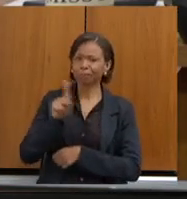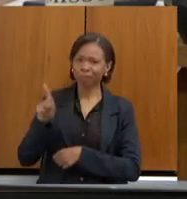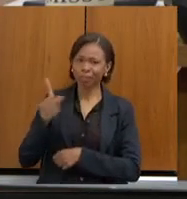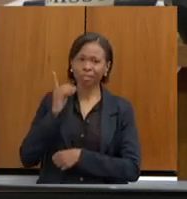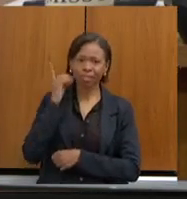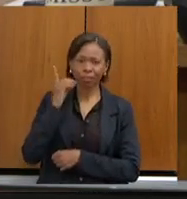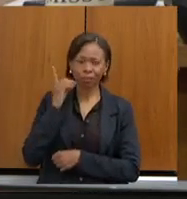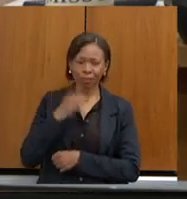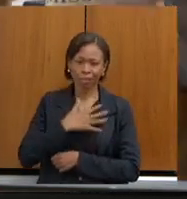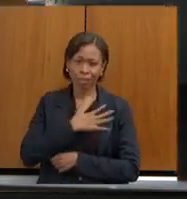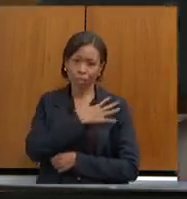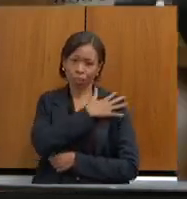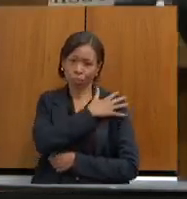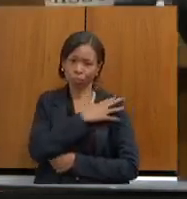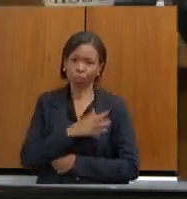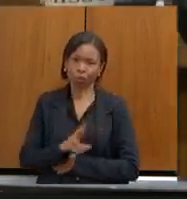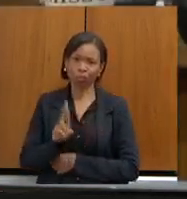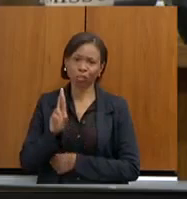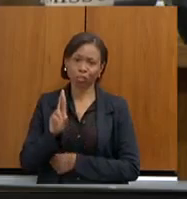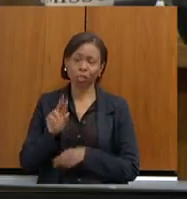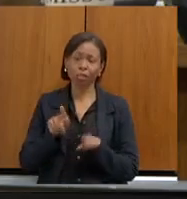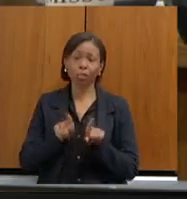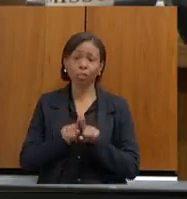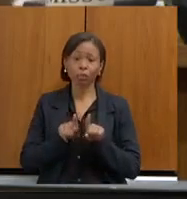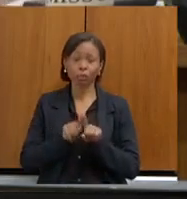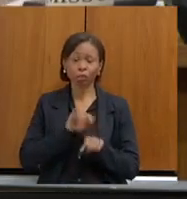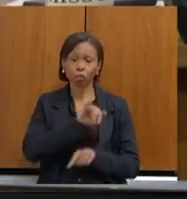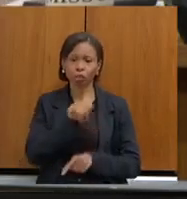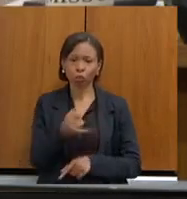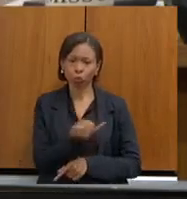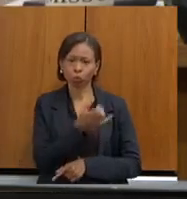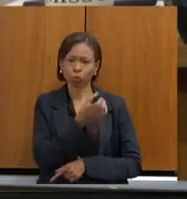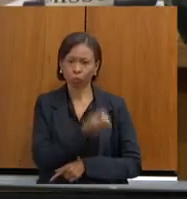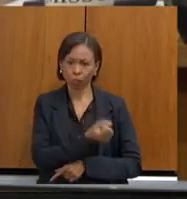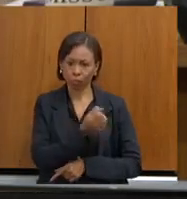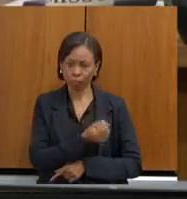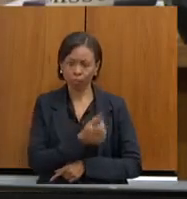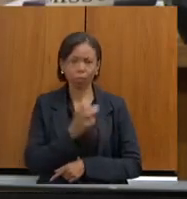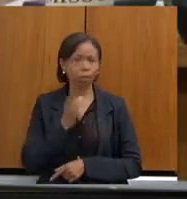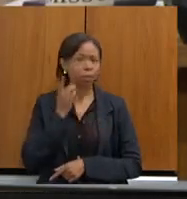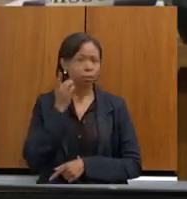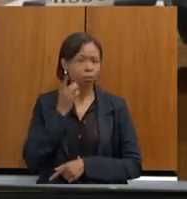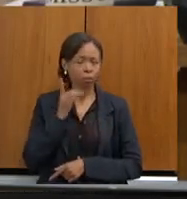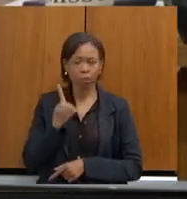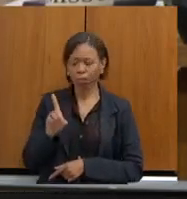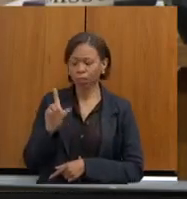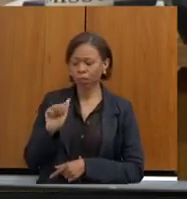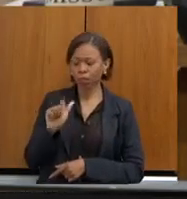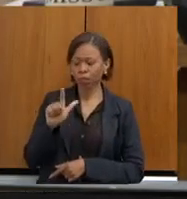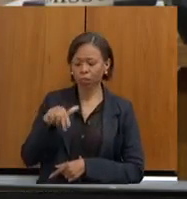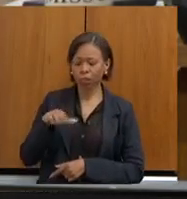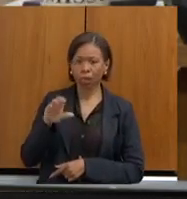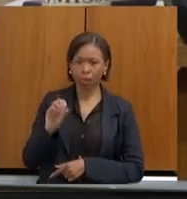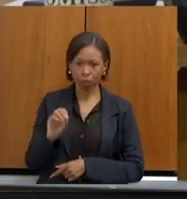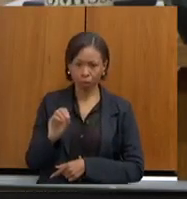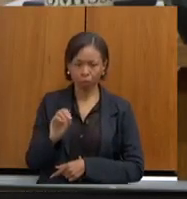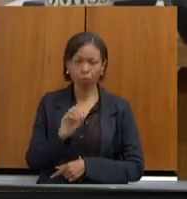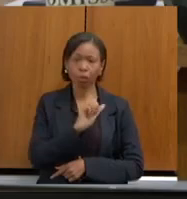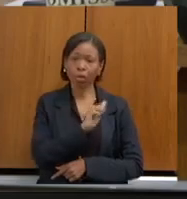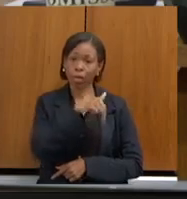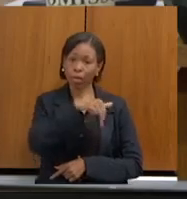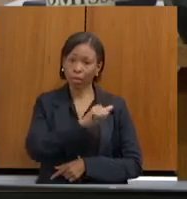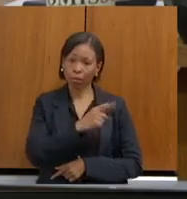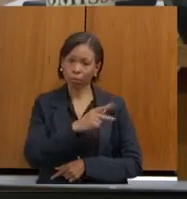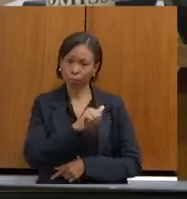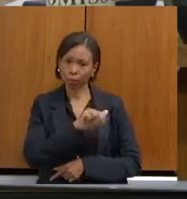Deputado Sargento Rodrigues presidente de um leite e o trator Dalmo Ribeiro adaptador Ana